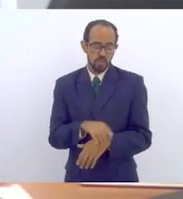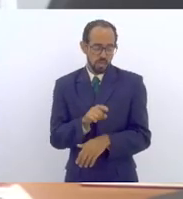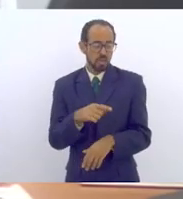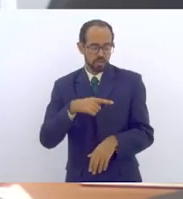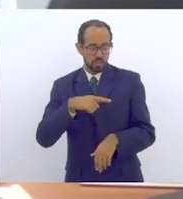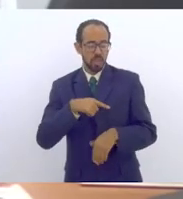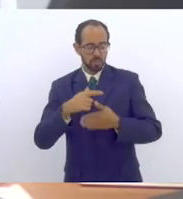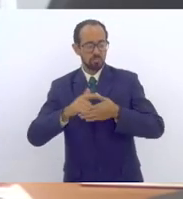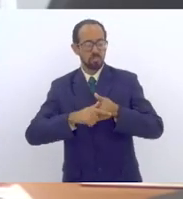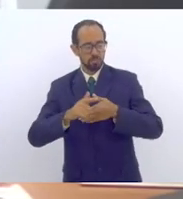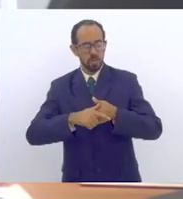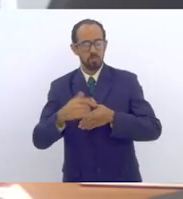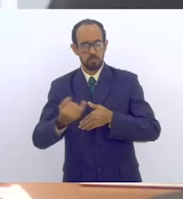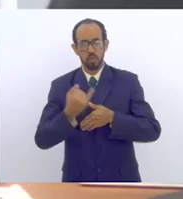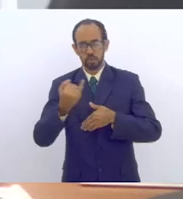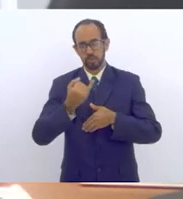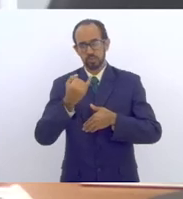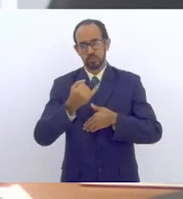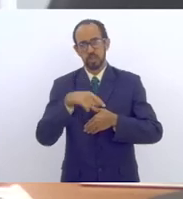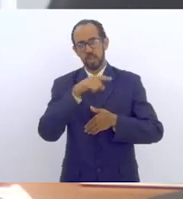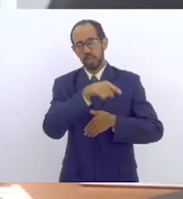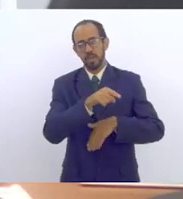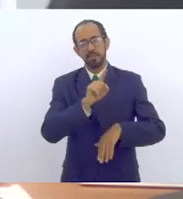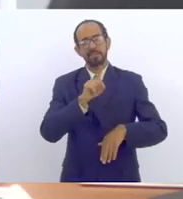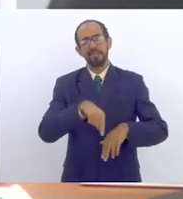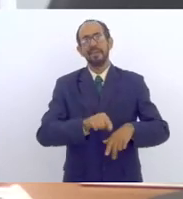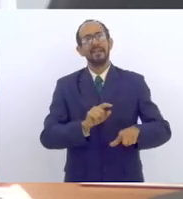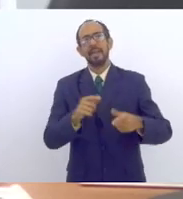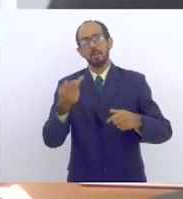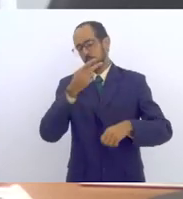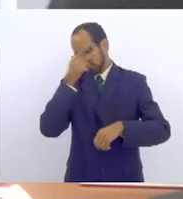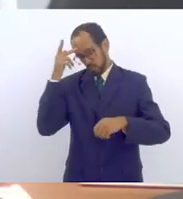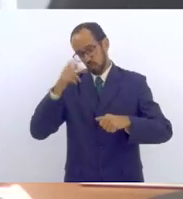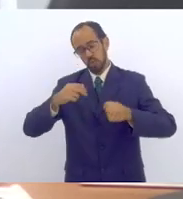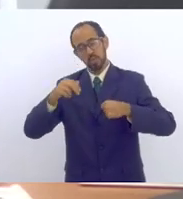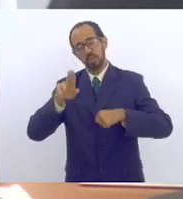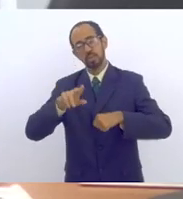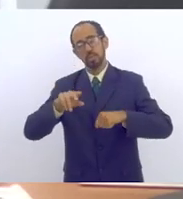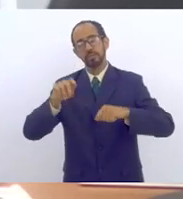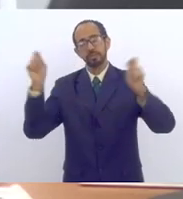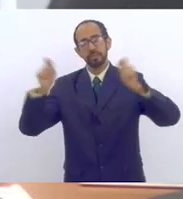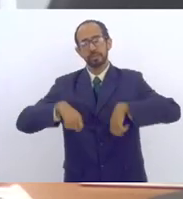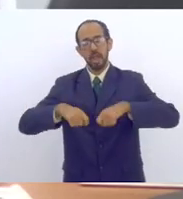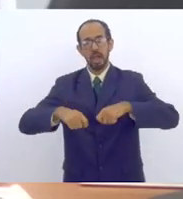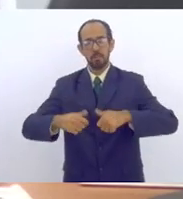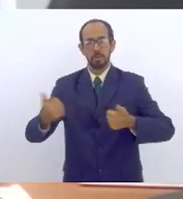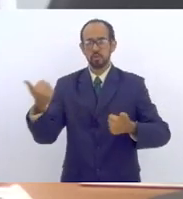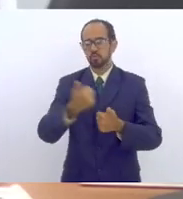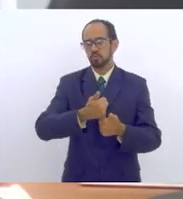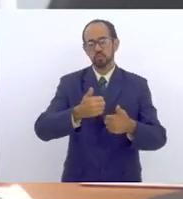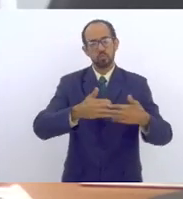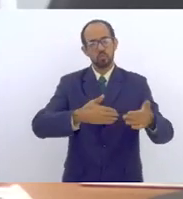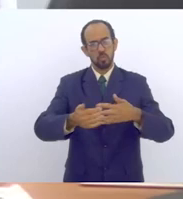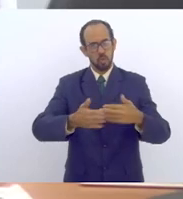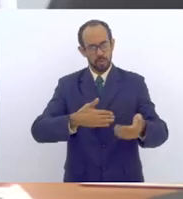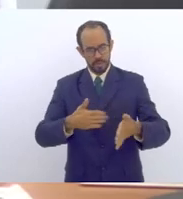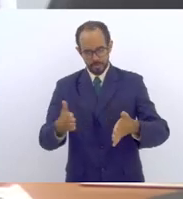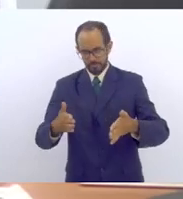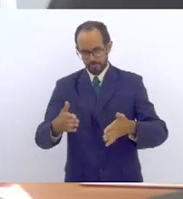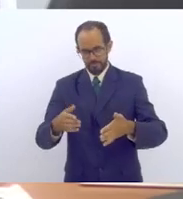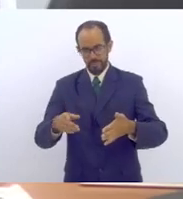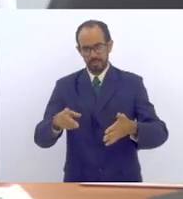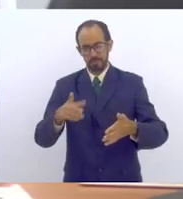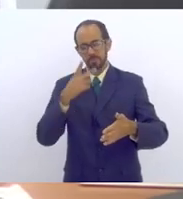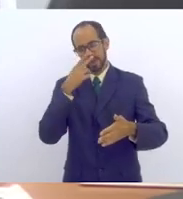Eu costumo dizer que ele é o grande Coringa joga em todas as posições às vezes é zagueiro também tem que ter